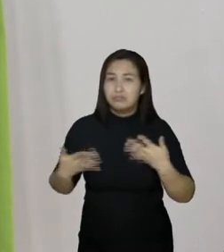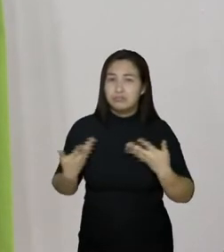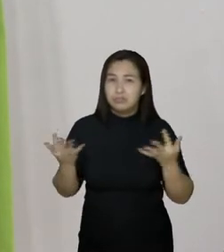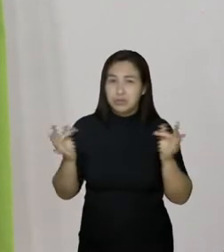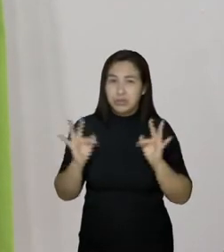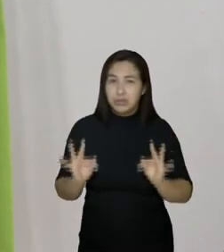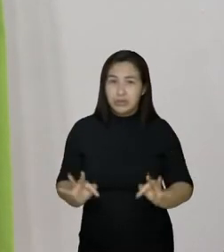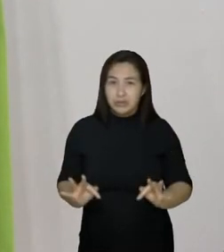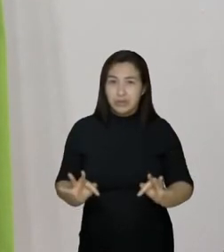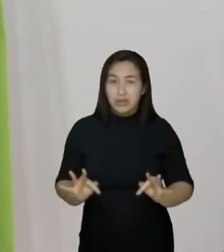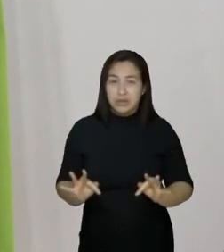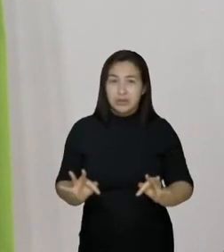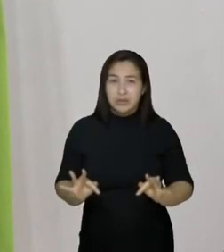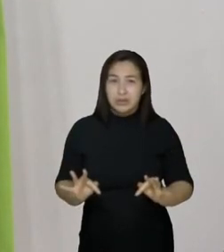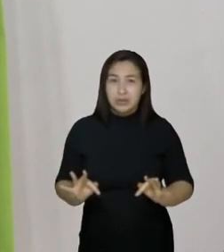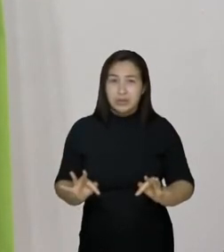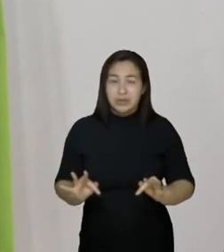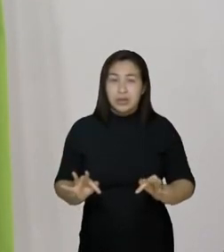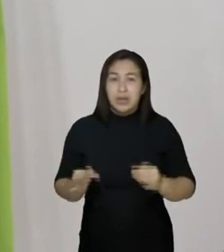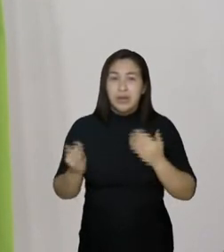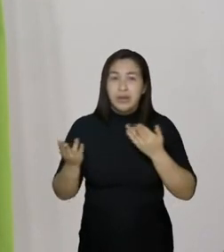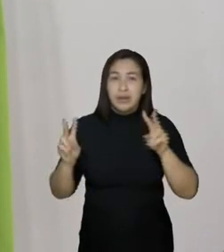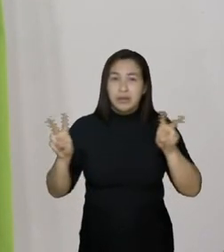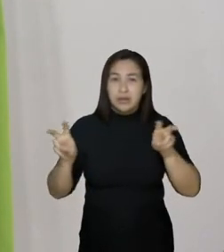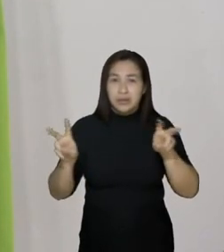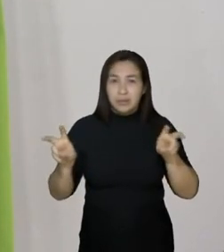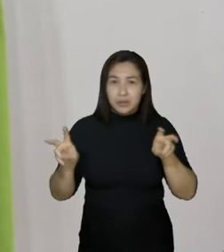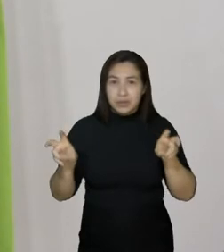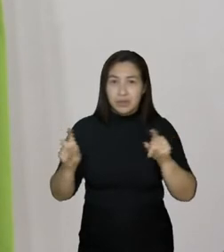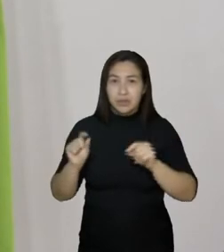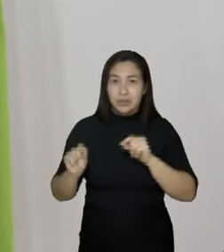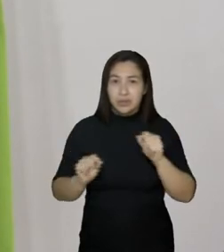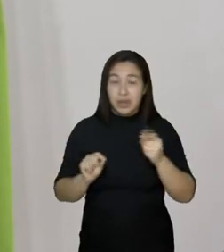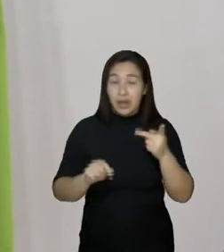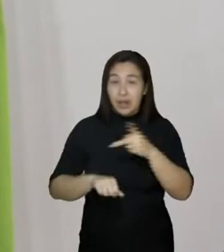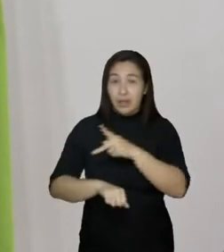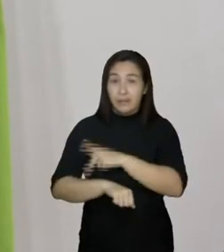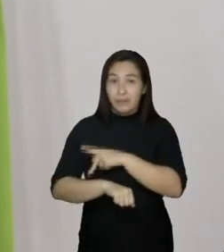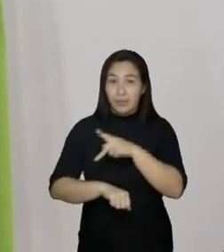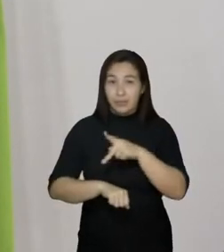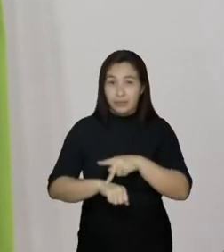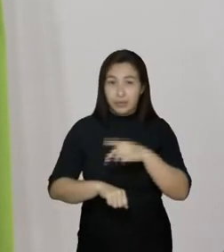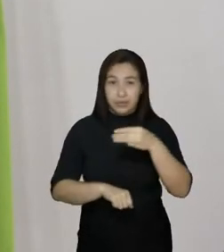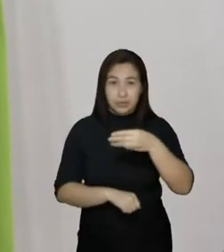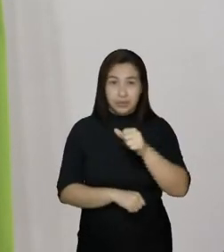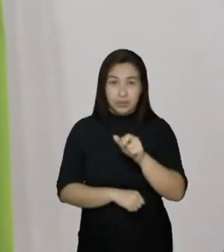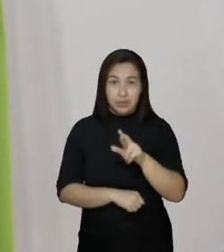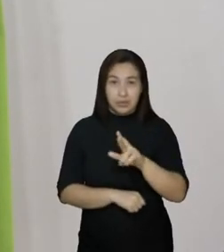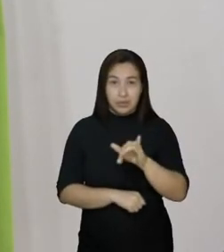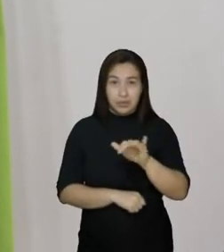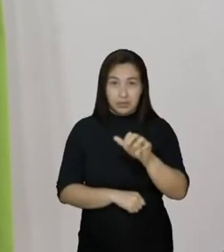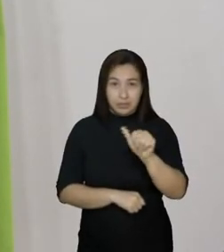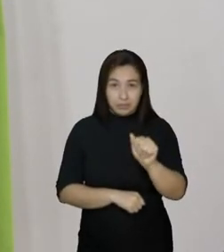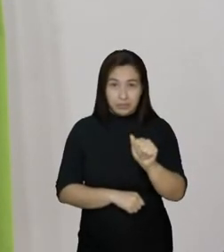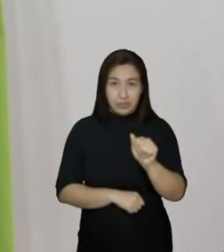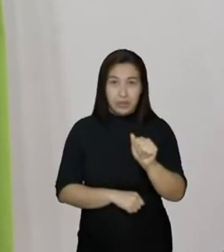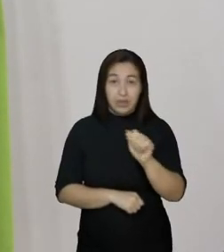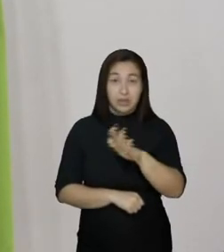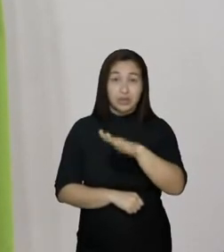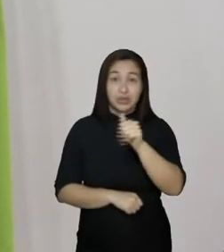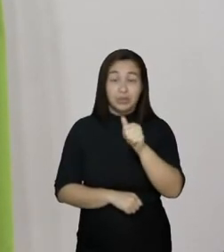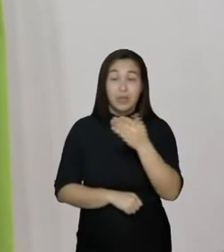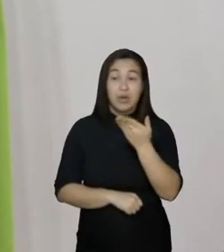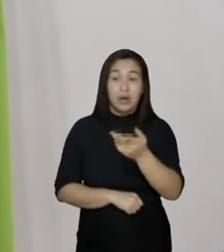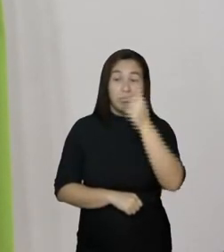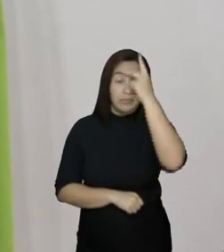aqui sobre a minha indignação com relação a esse aspecto. Esta professora, a professora Maria, chamou o cidadão